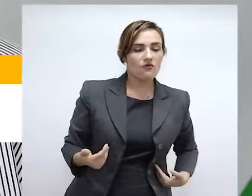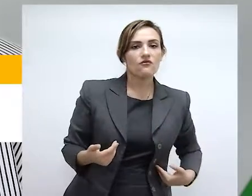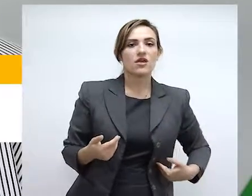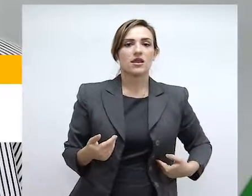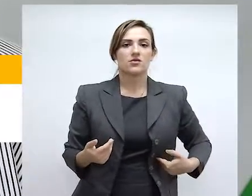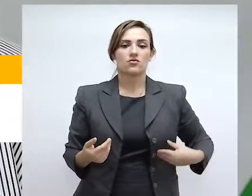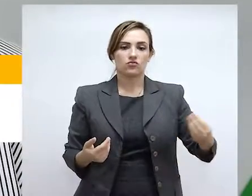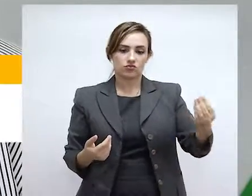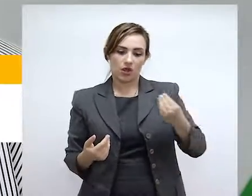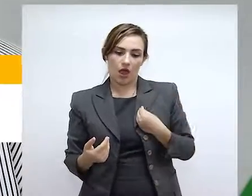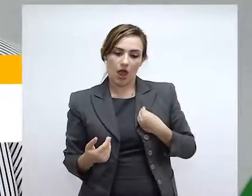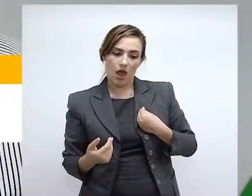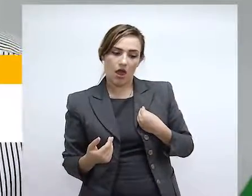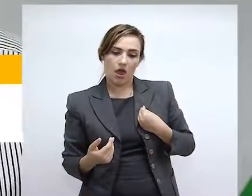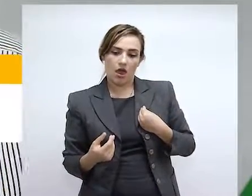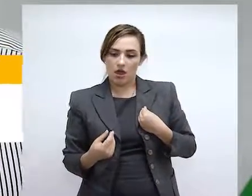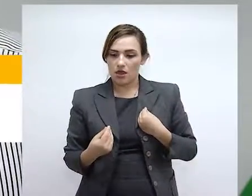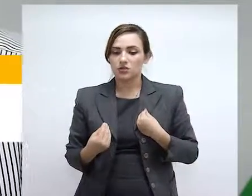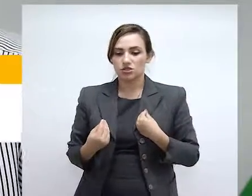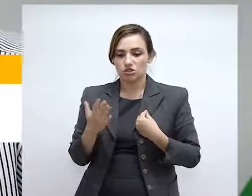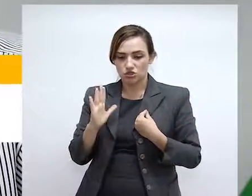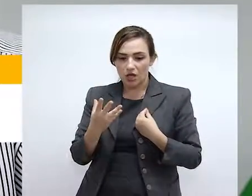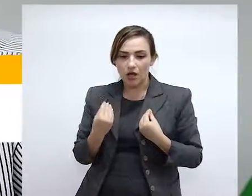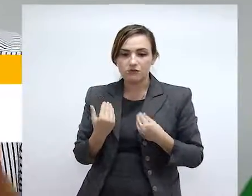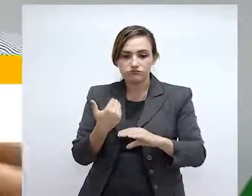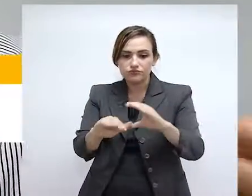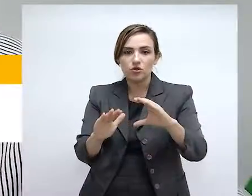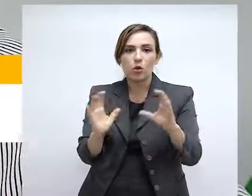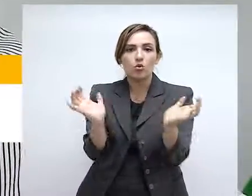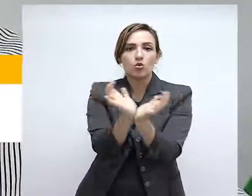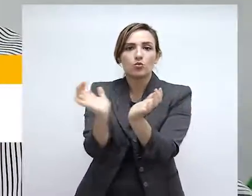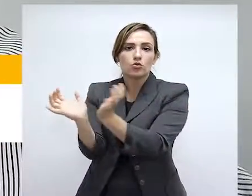solução em que a gente já possa, o governo